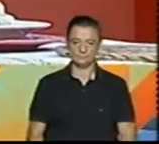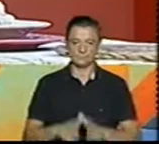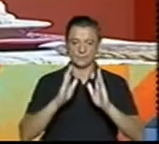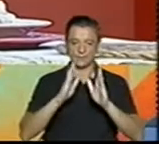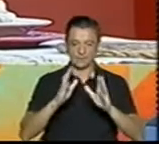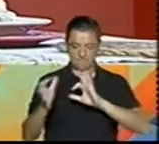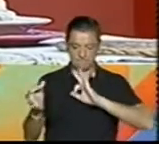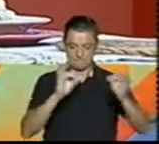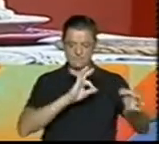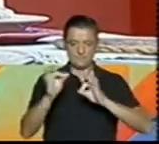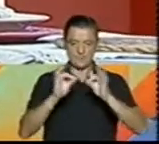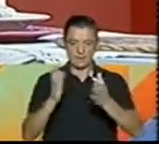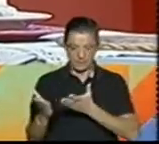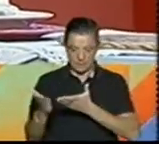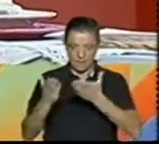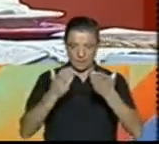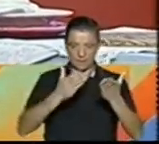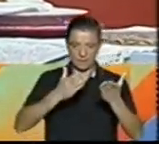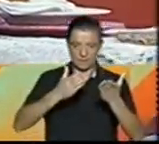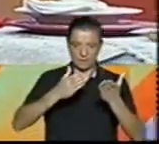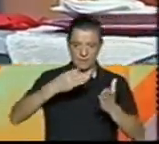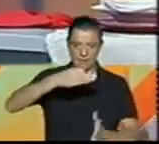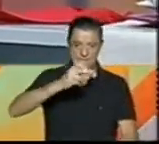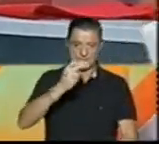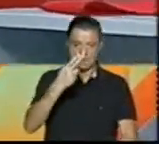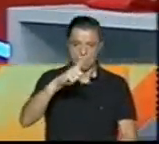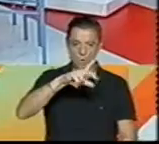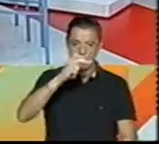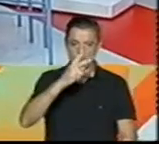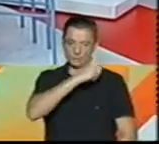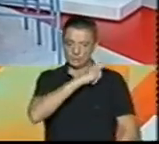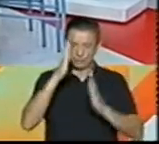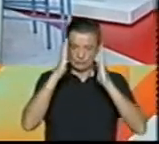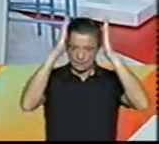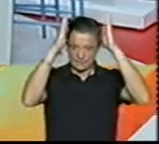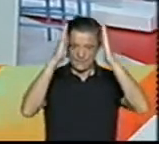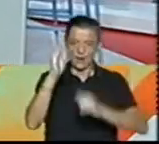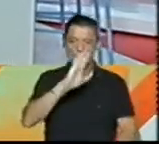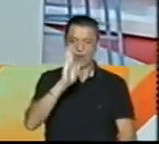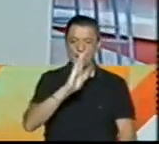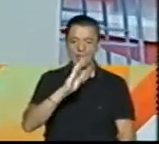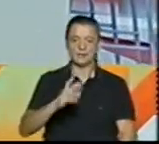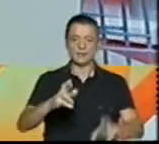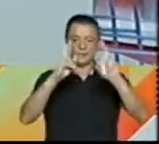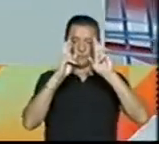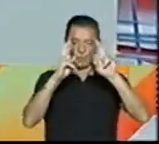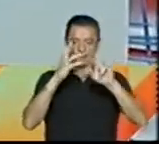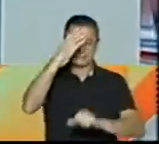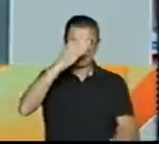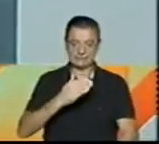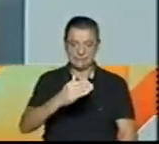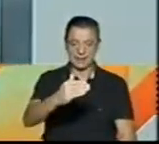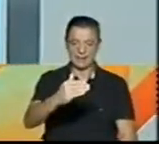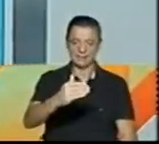e já devidamente preparado para apresentar-vos Paula Peliteiro. Olá, chefe. Boa semana. Obrigado por aqui